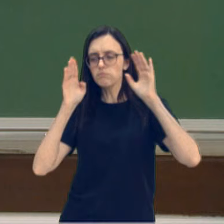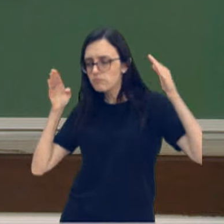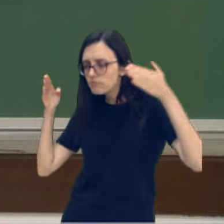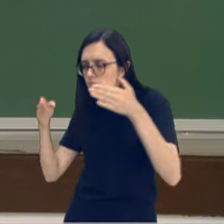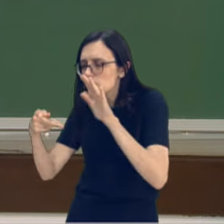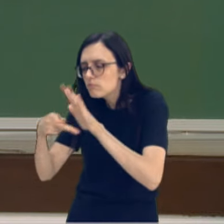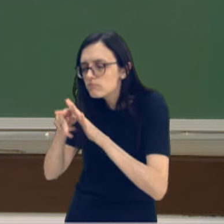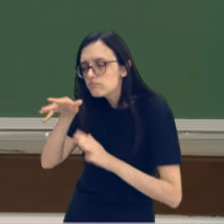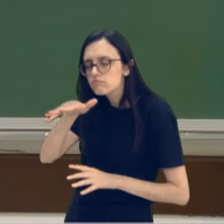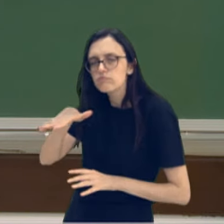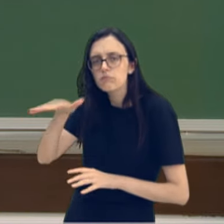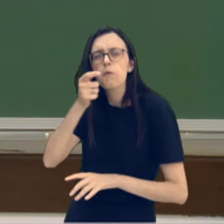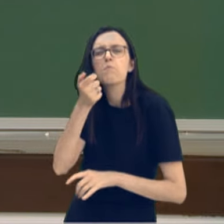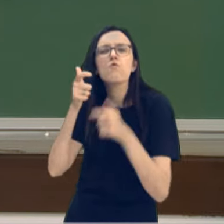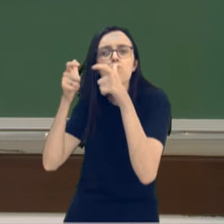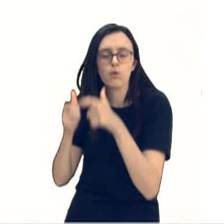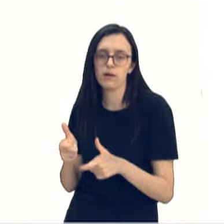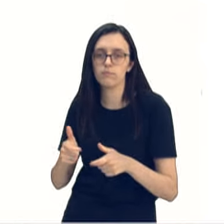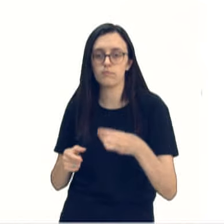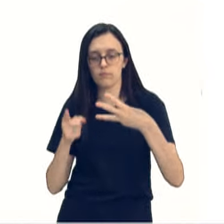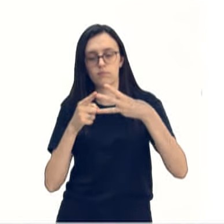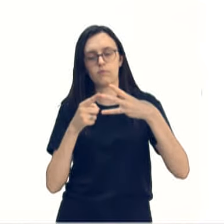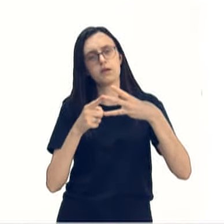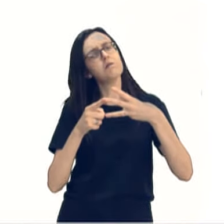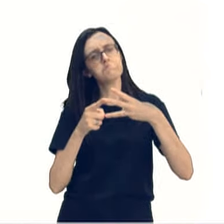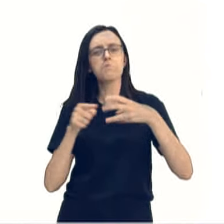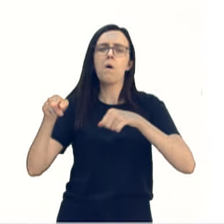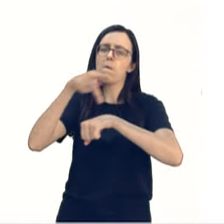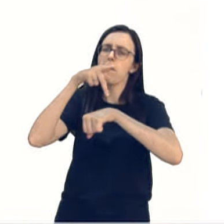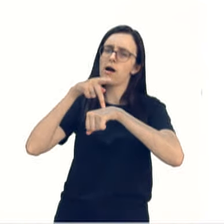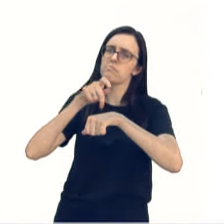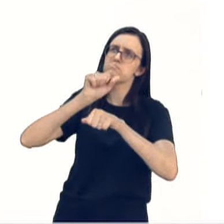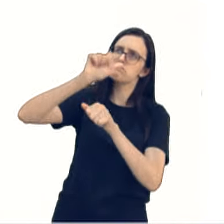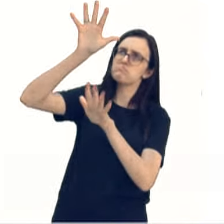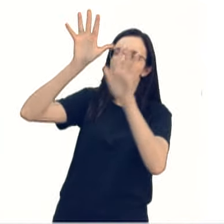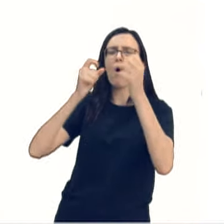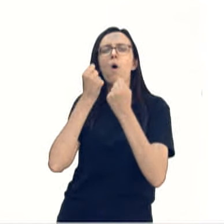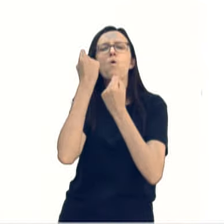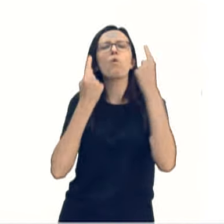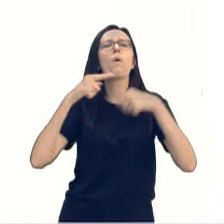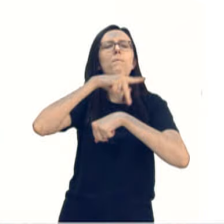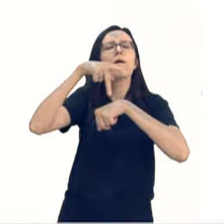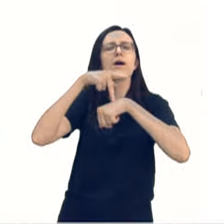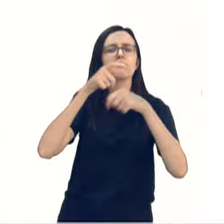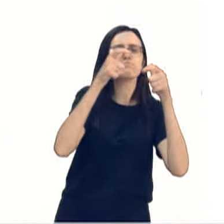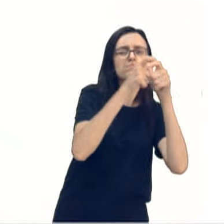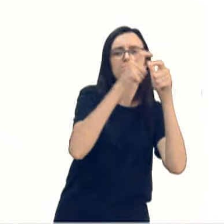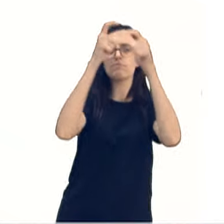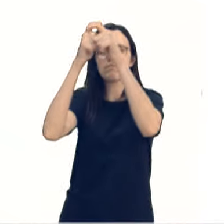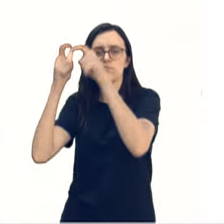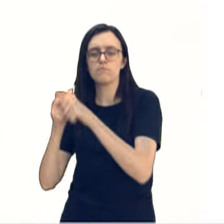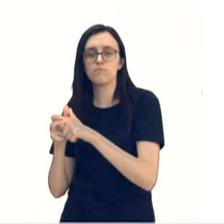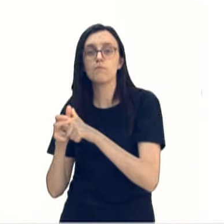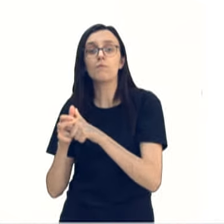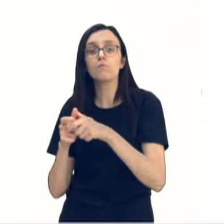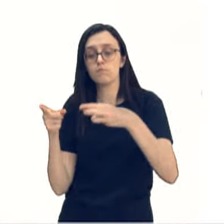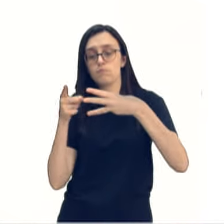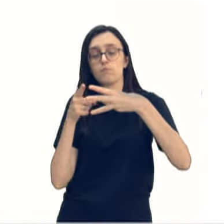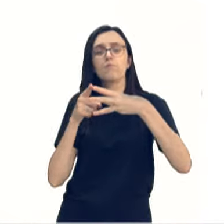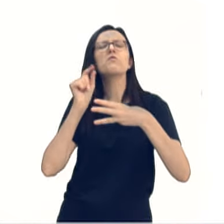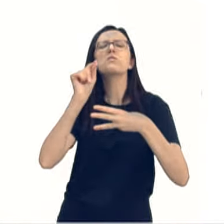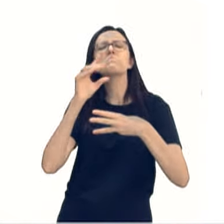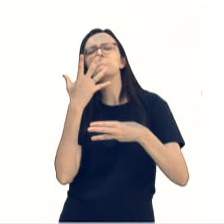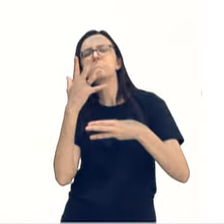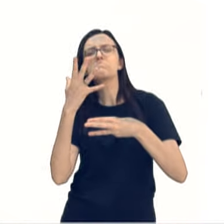de uma pequena região. Epidêmica, já podemos considerar um país ou alguns pequenos países juntos. E pandêmica, quando ela afeta pelo